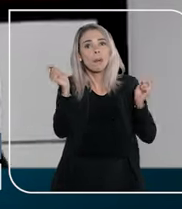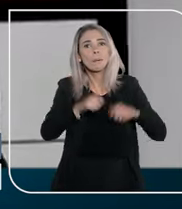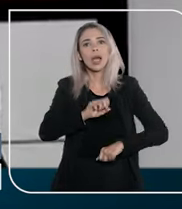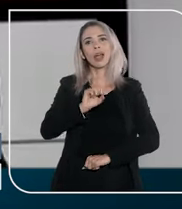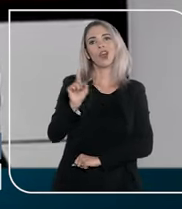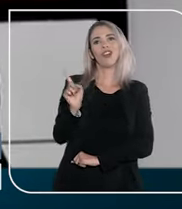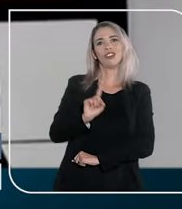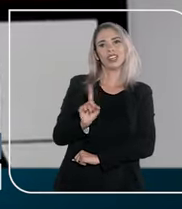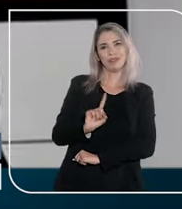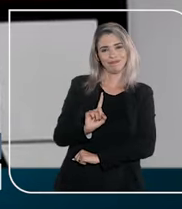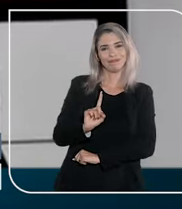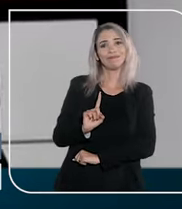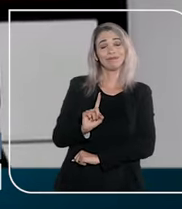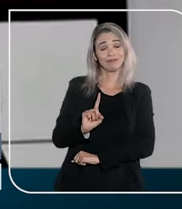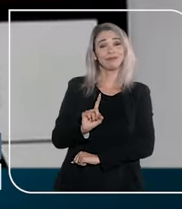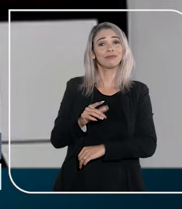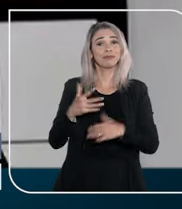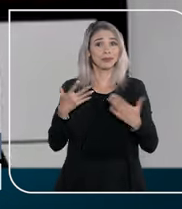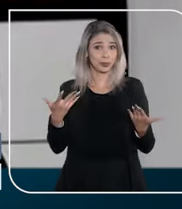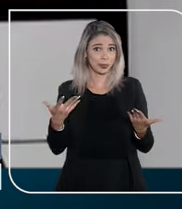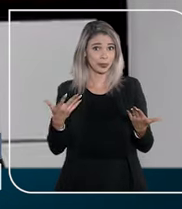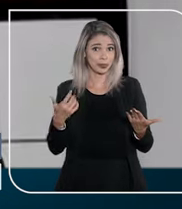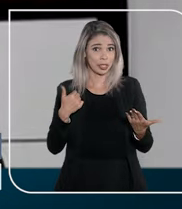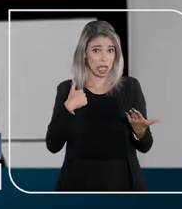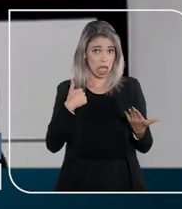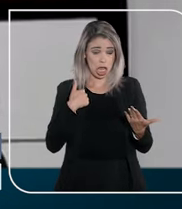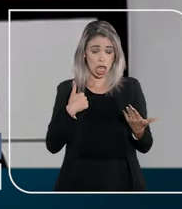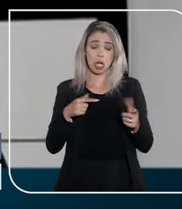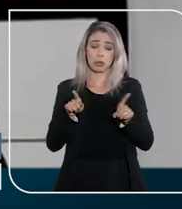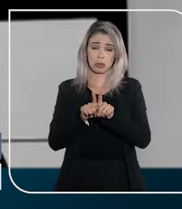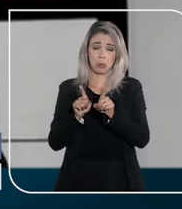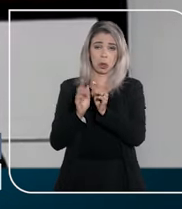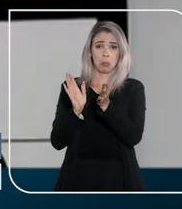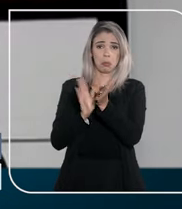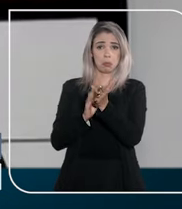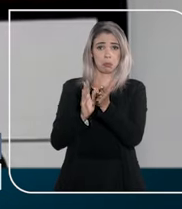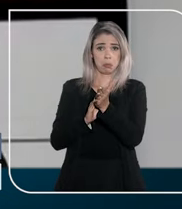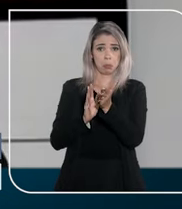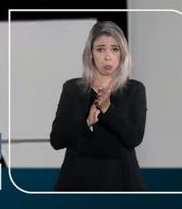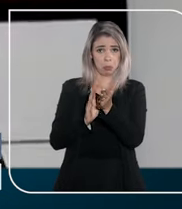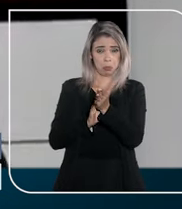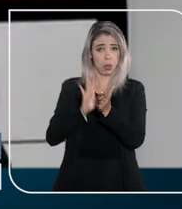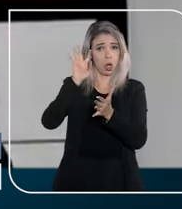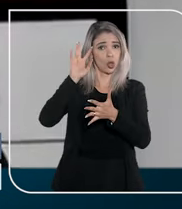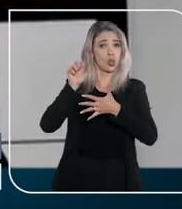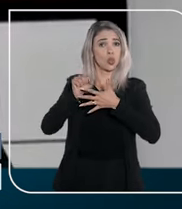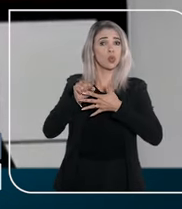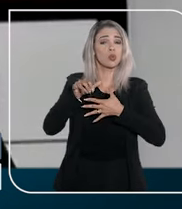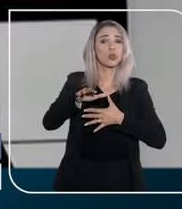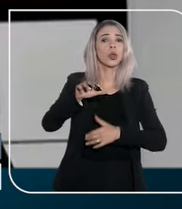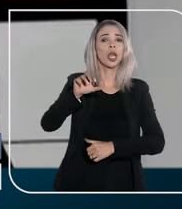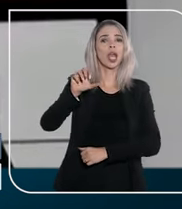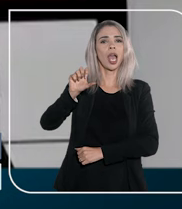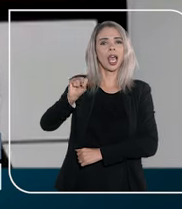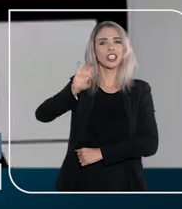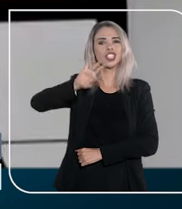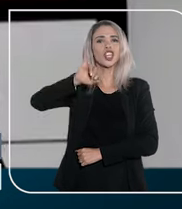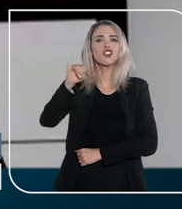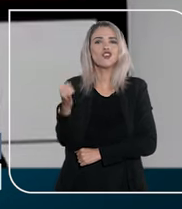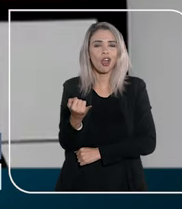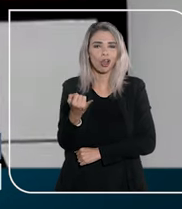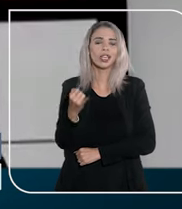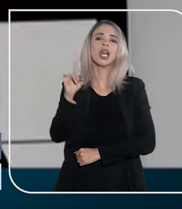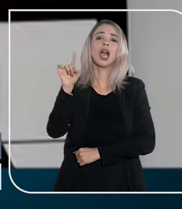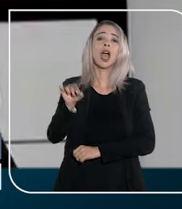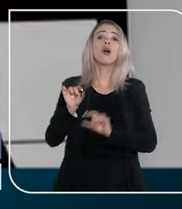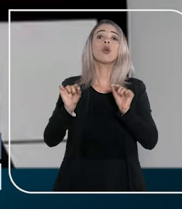capacidade. Inclusive, aqui, eu parabenizo a jurisprudência do Superior Tribunal de Justiça, é isso que o Superior Tribunal de